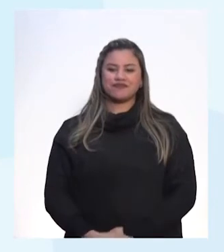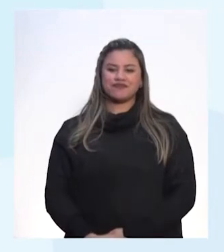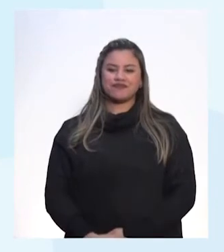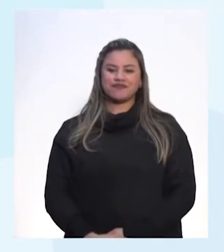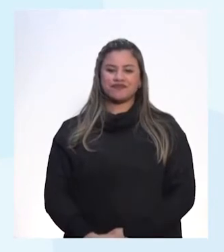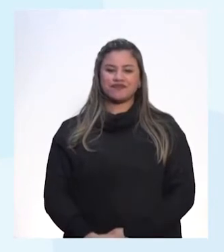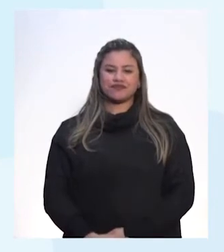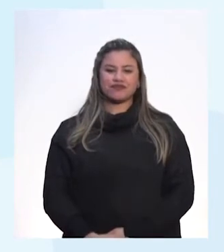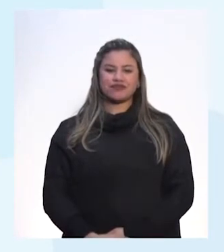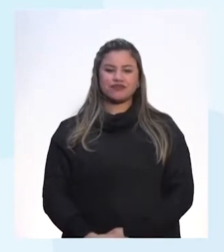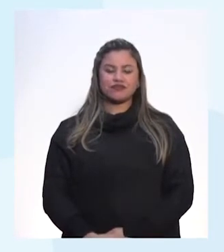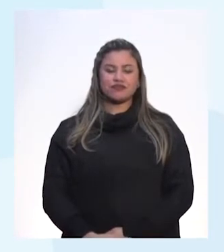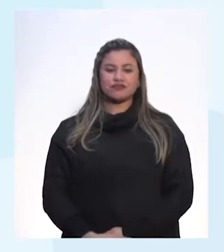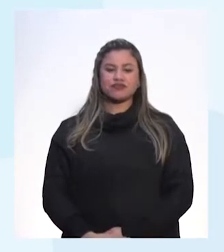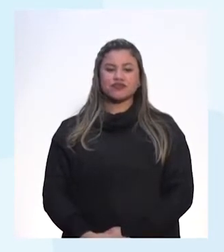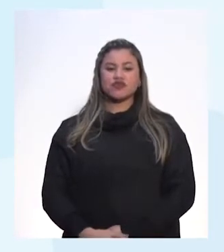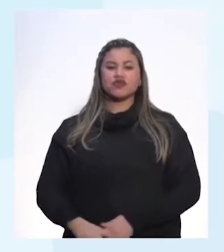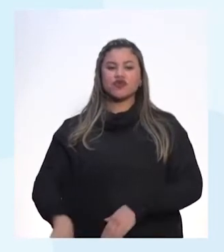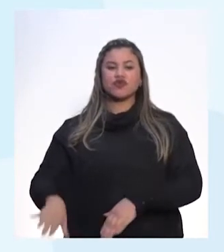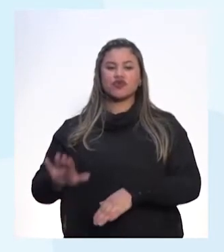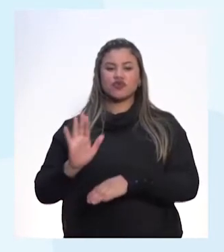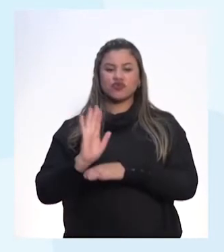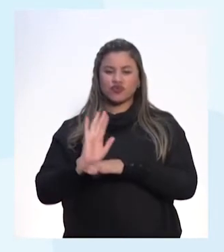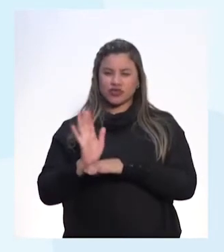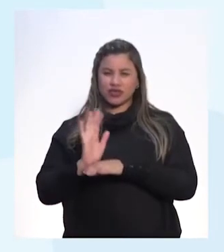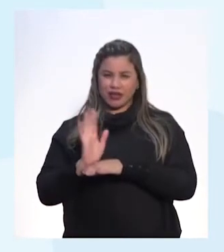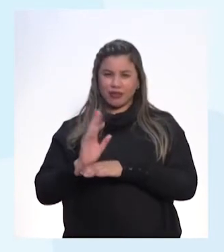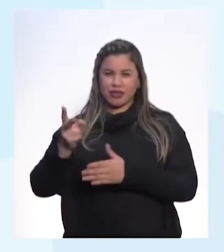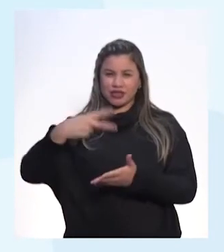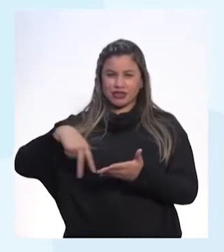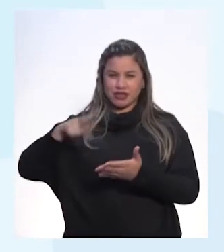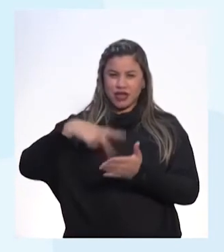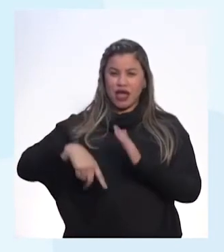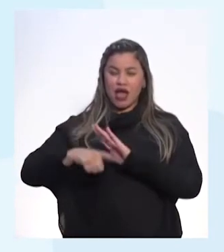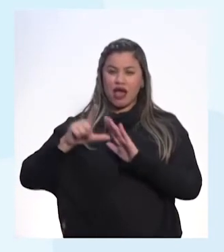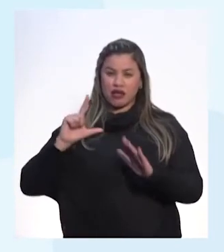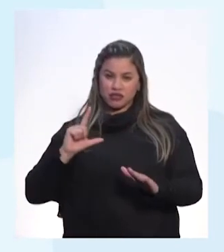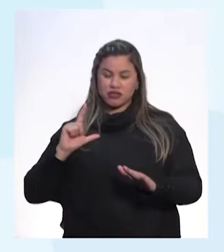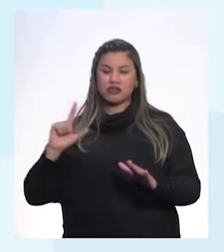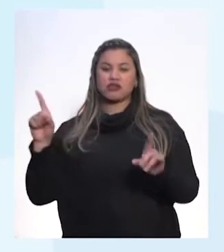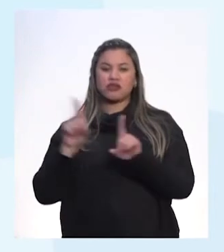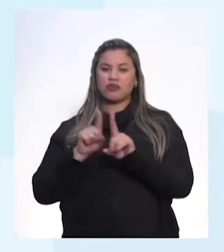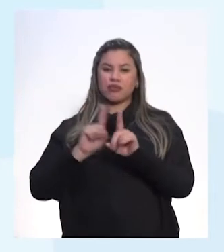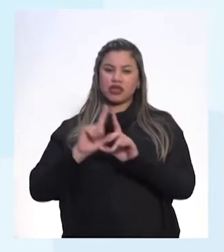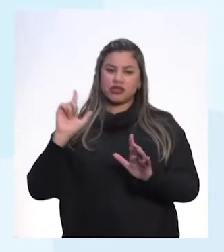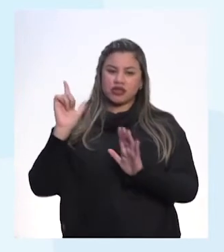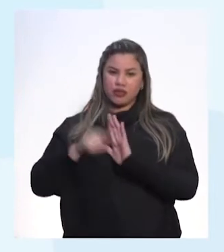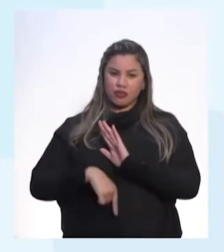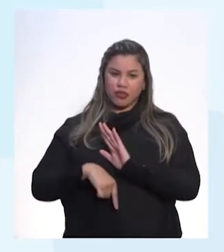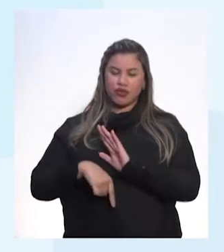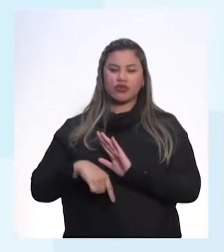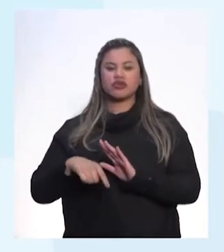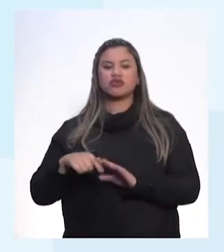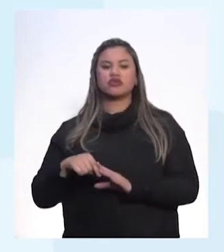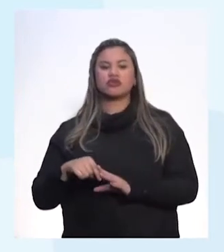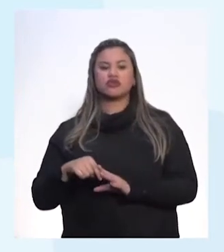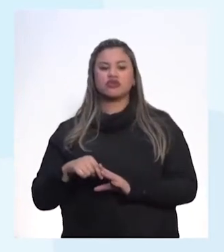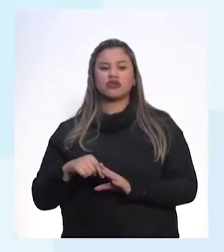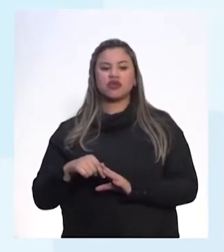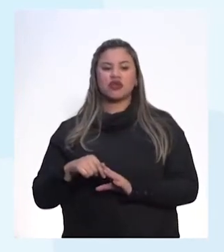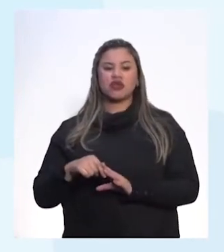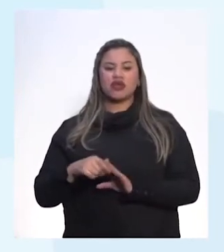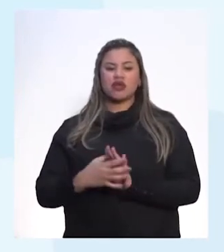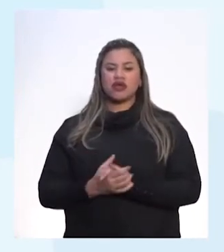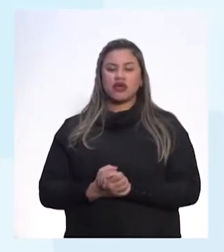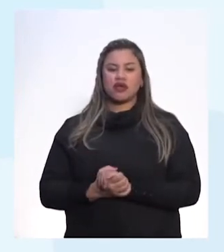o cinema, né, existiu dança no cinema antes e após Ginger Rogers e o Fred